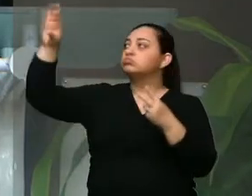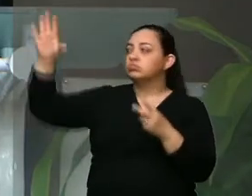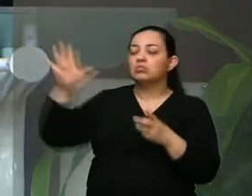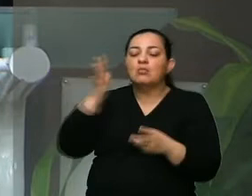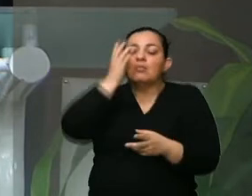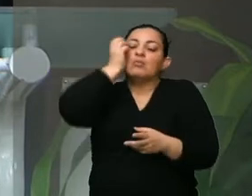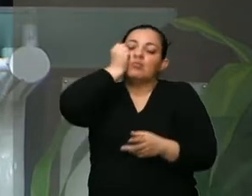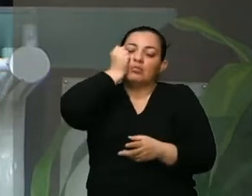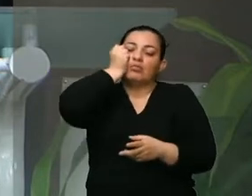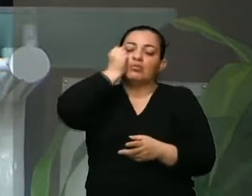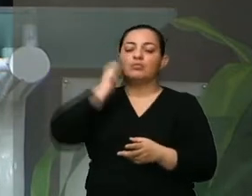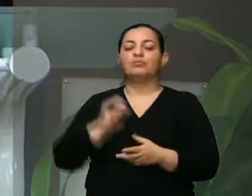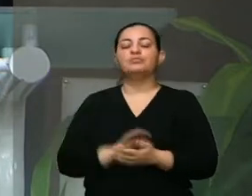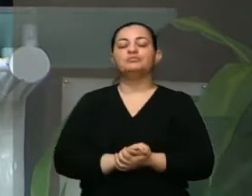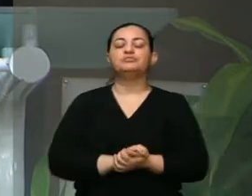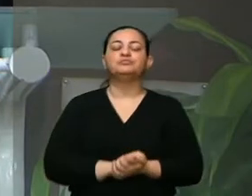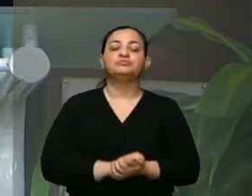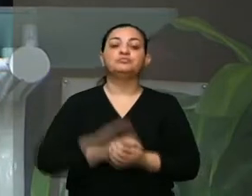adoção